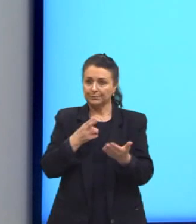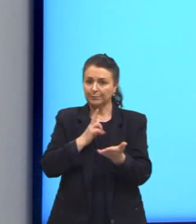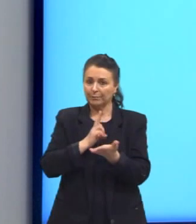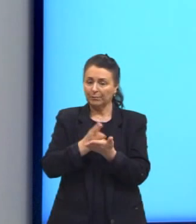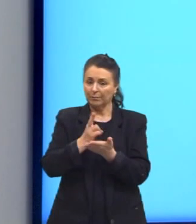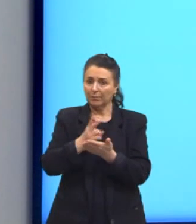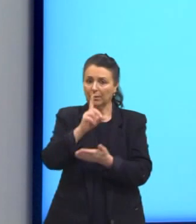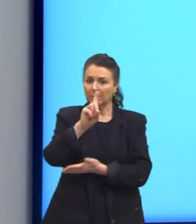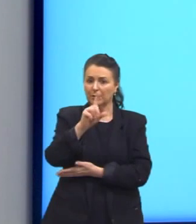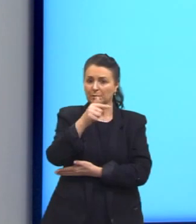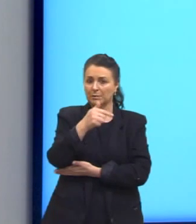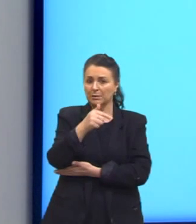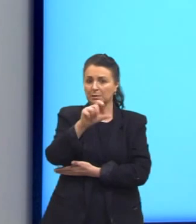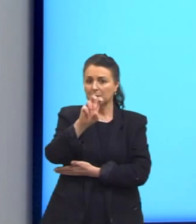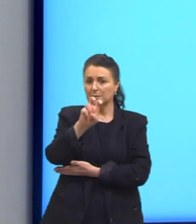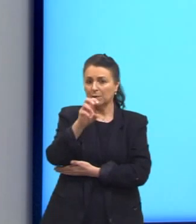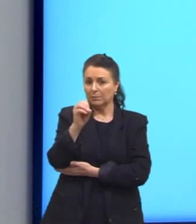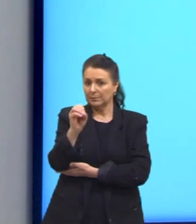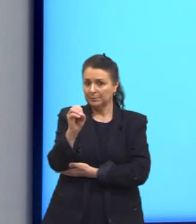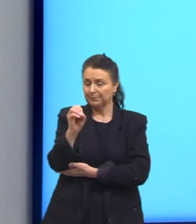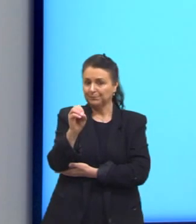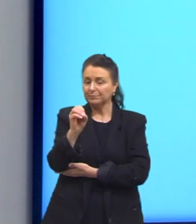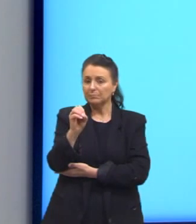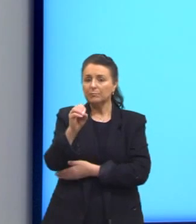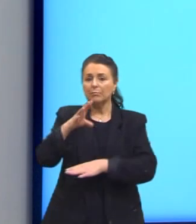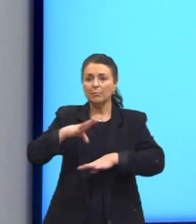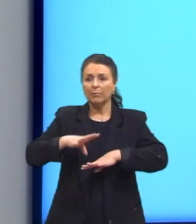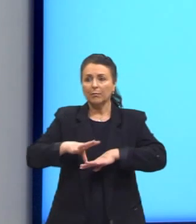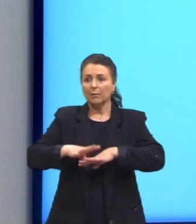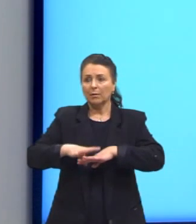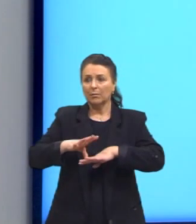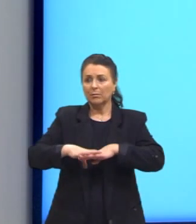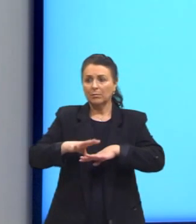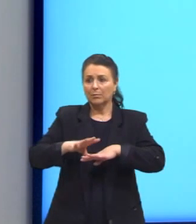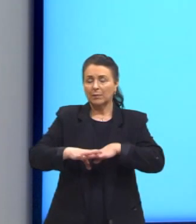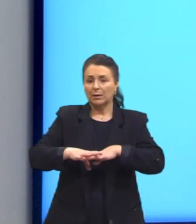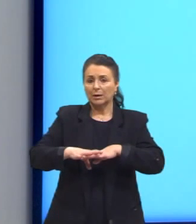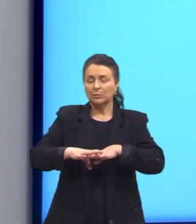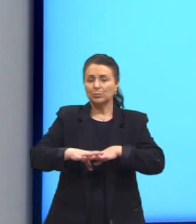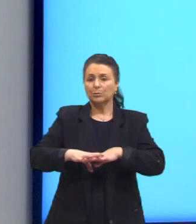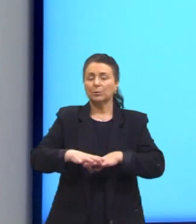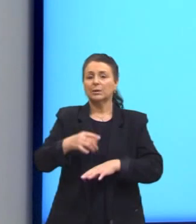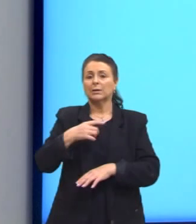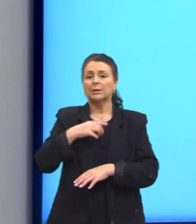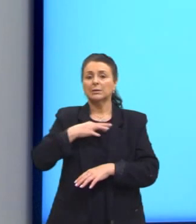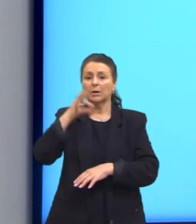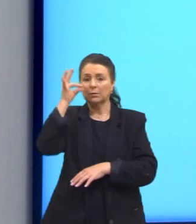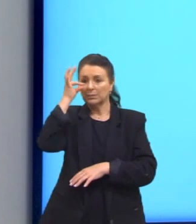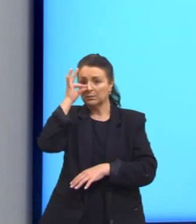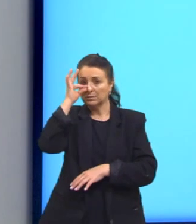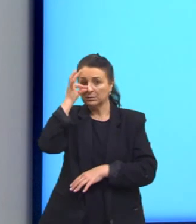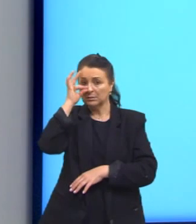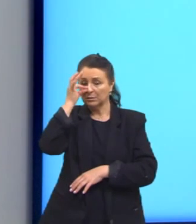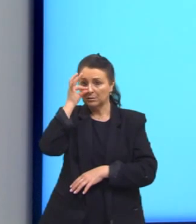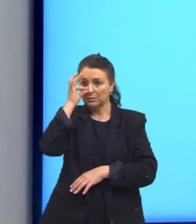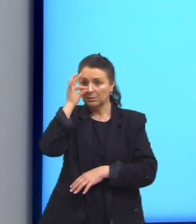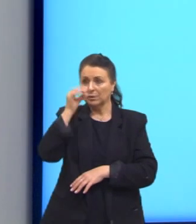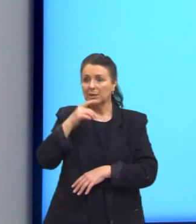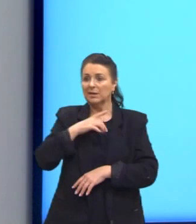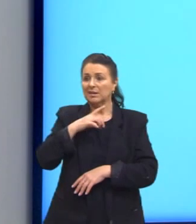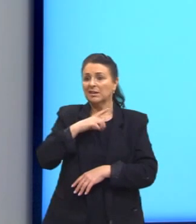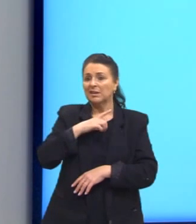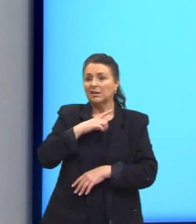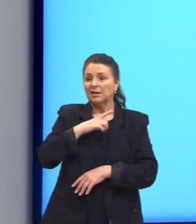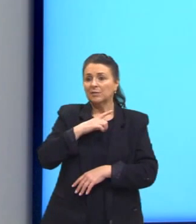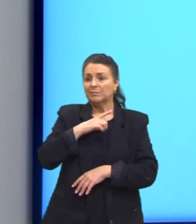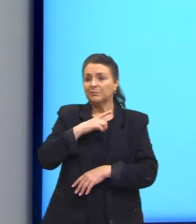em 1750, o matemático e astrônomo suíço Gabriel Cramer, aqui entra